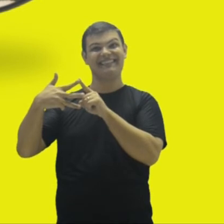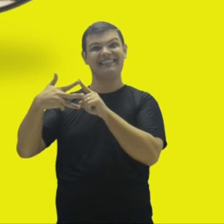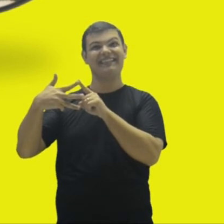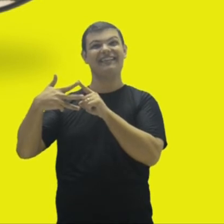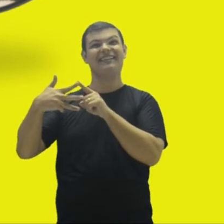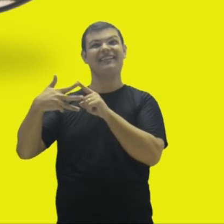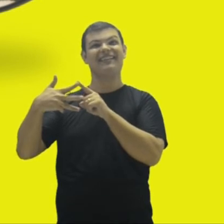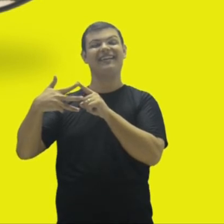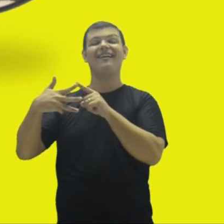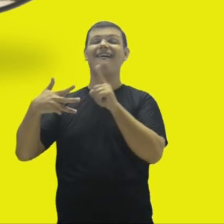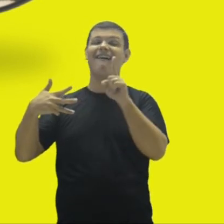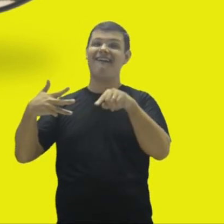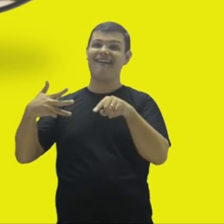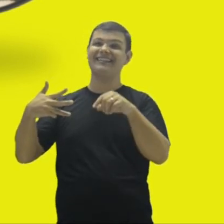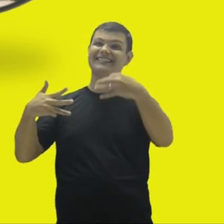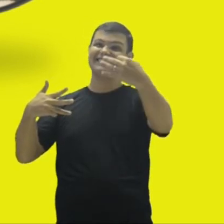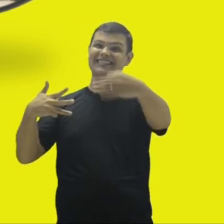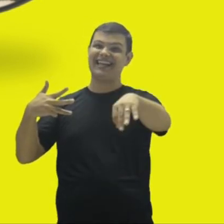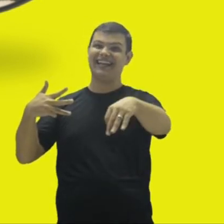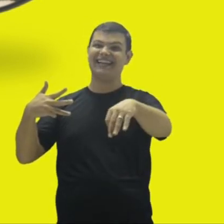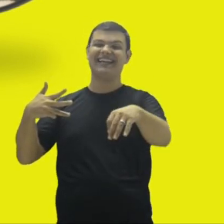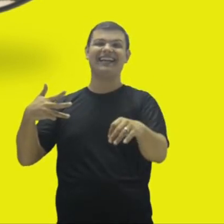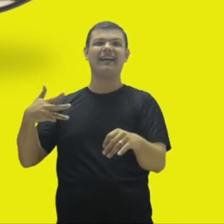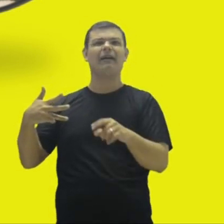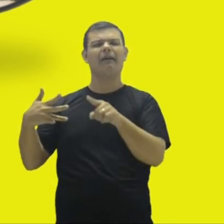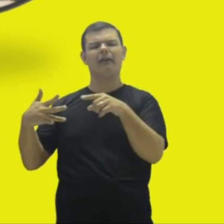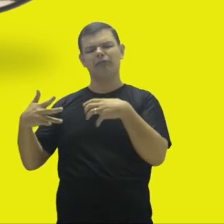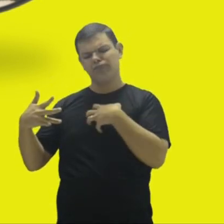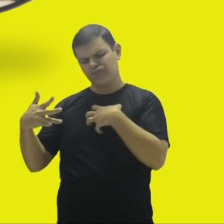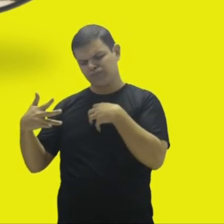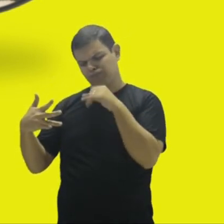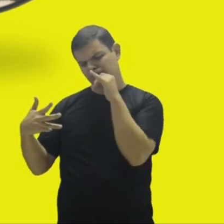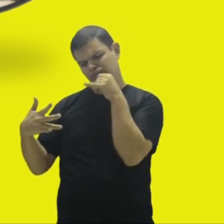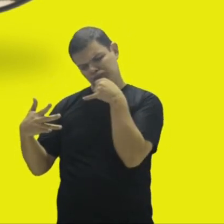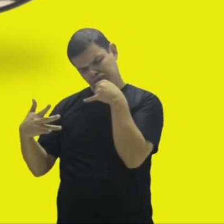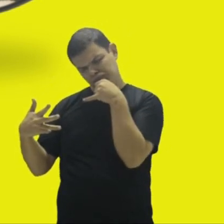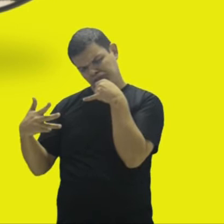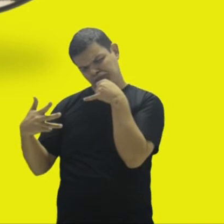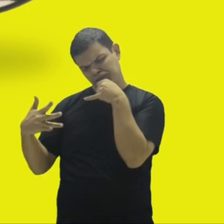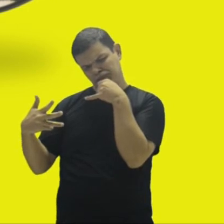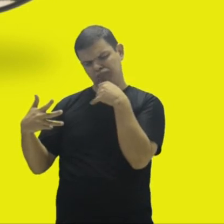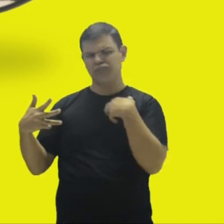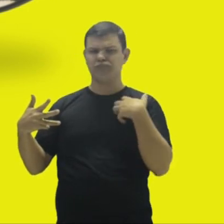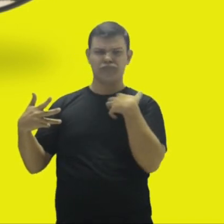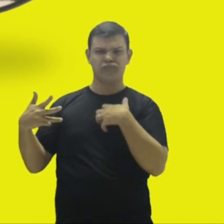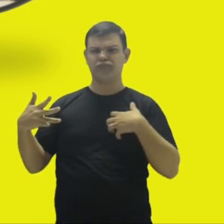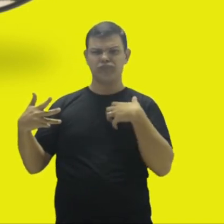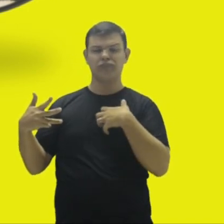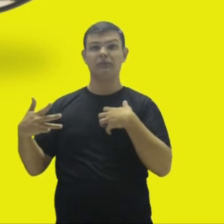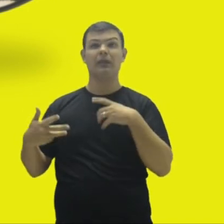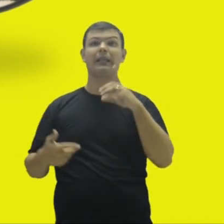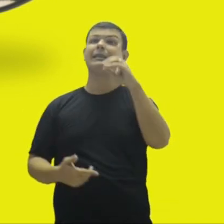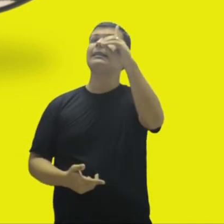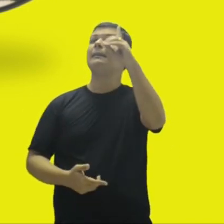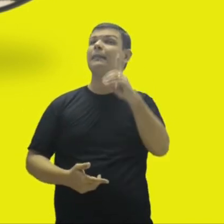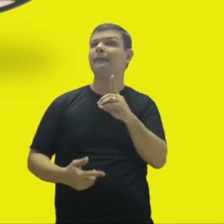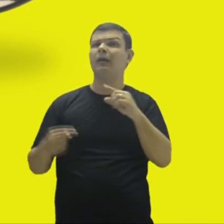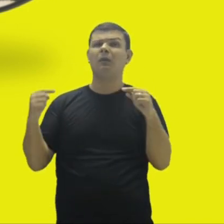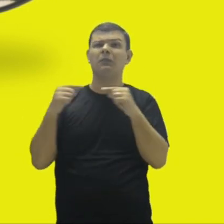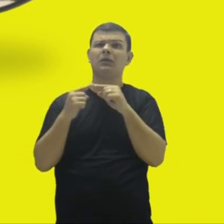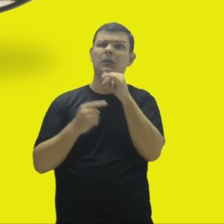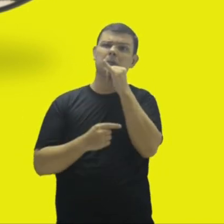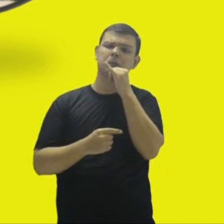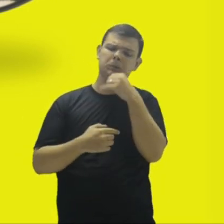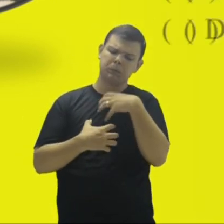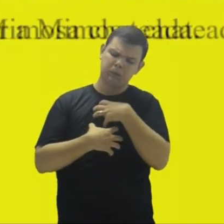A segunda opção é a resposta certa. Olha, a mimosa se sentia triste. Estar deprimida é estar triste.